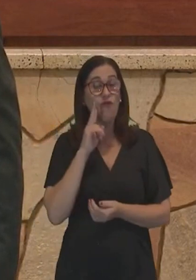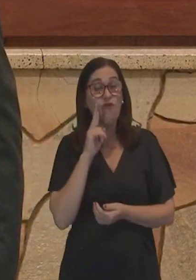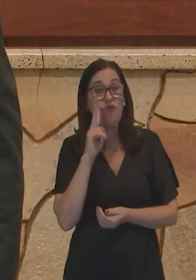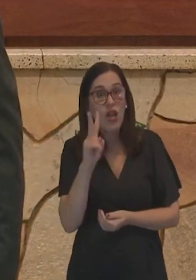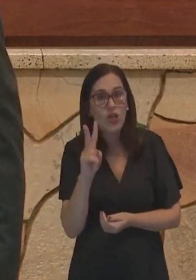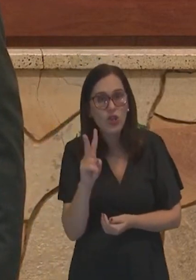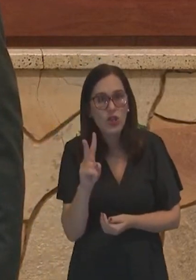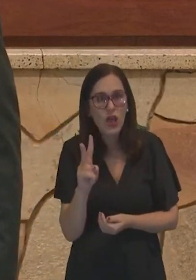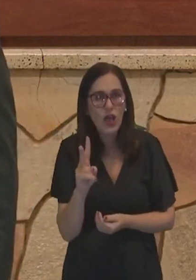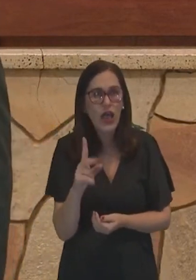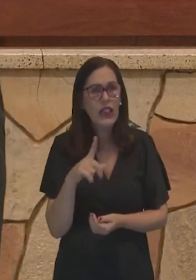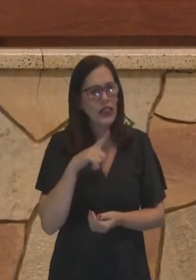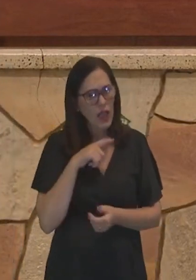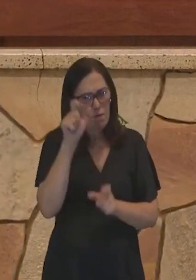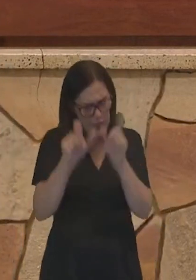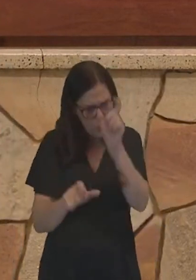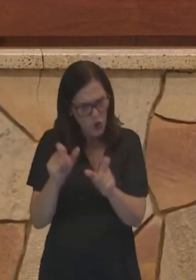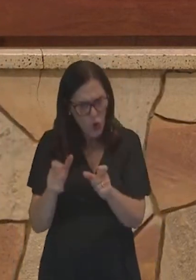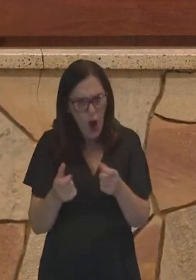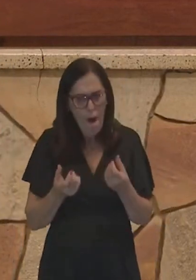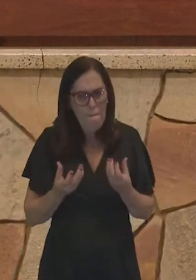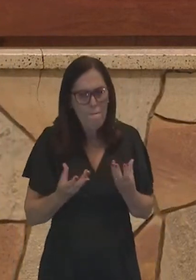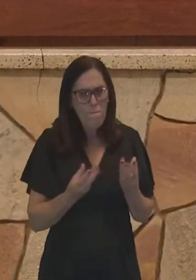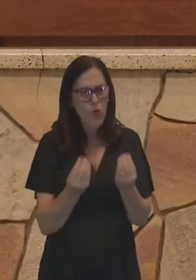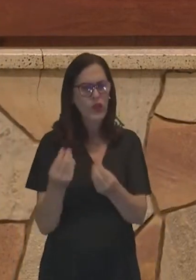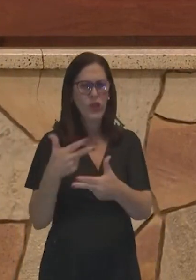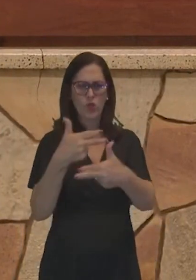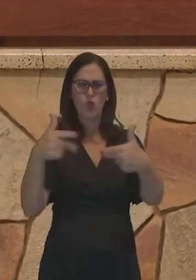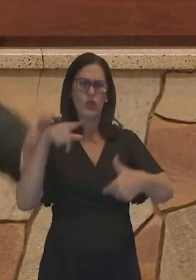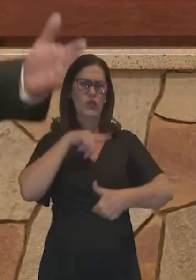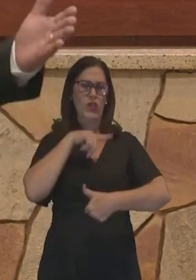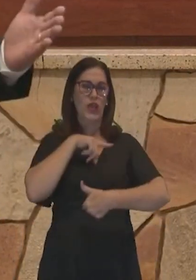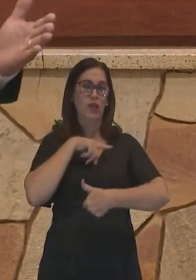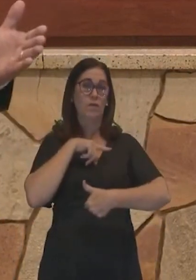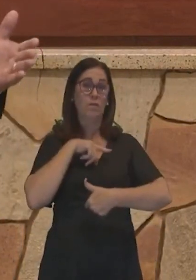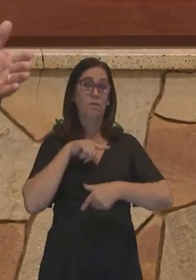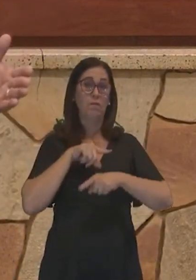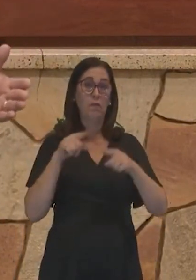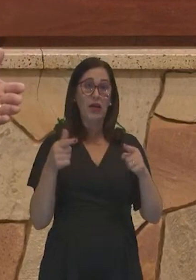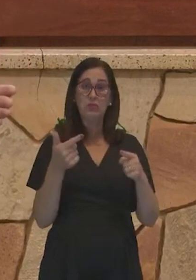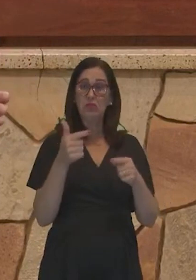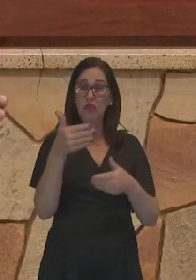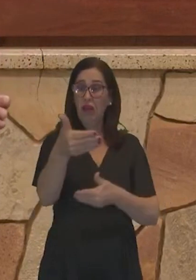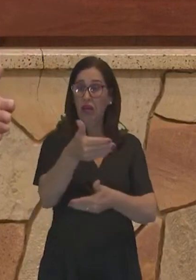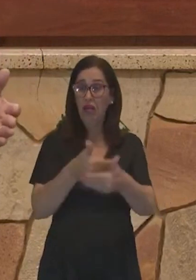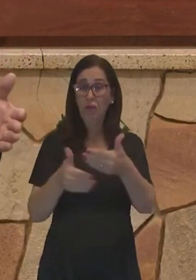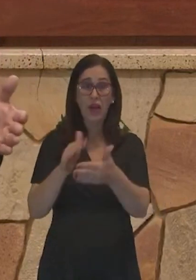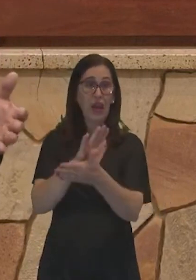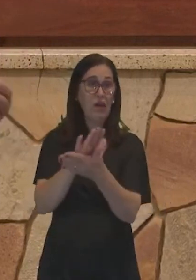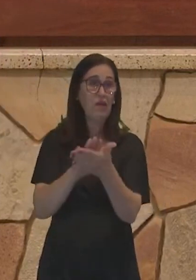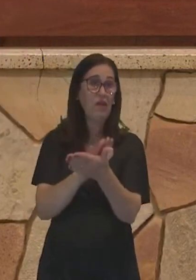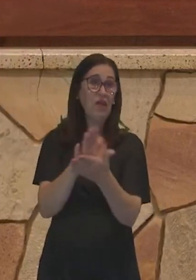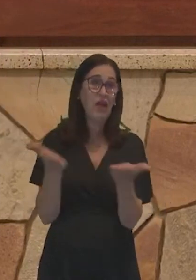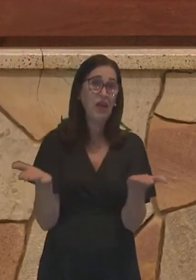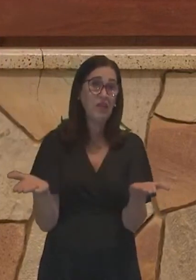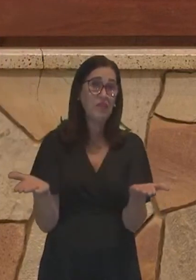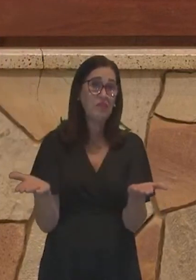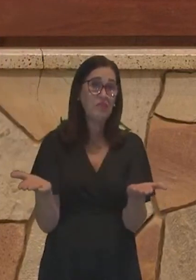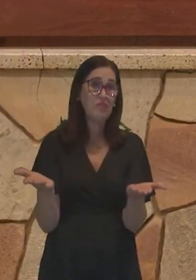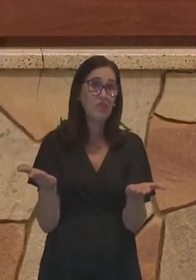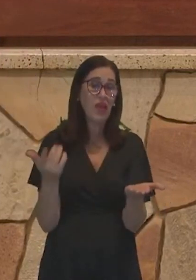as compartilhar. Que graça tem isso? Que sentido tem isso para a vida? Jovens, eu